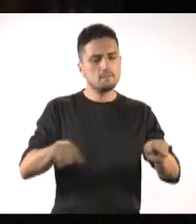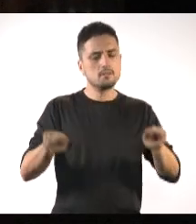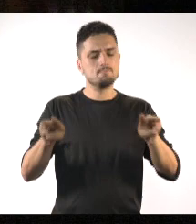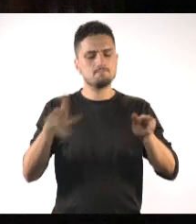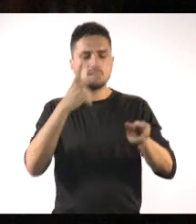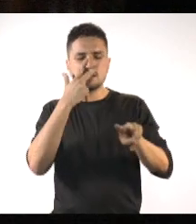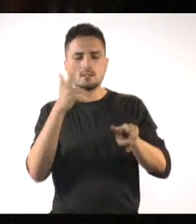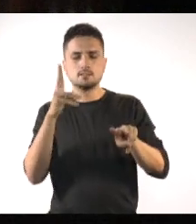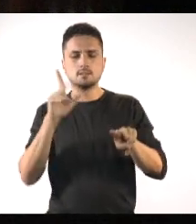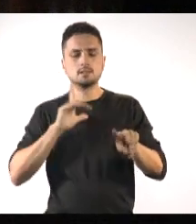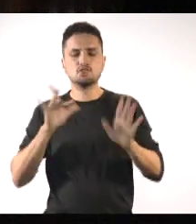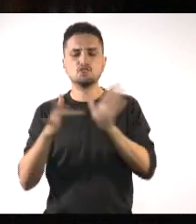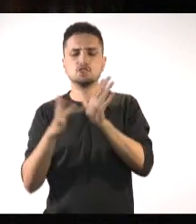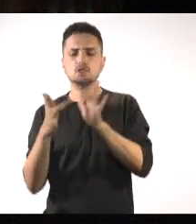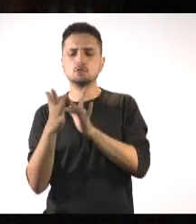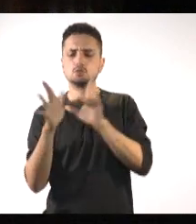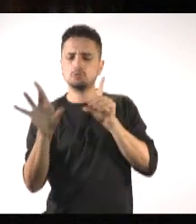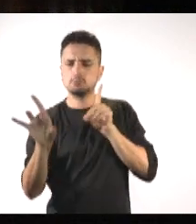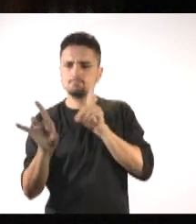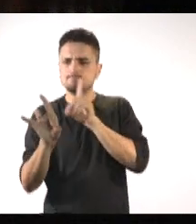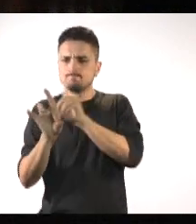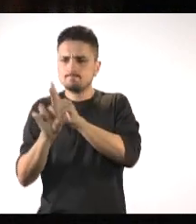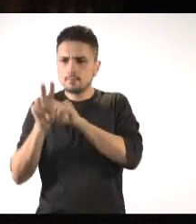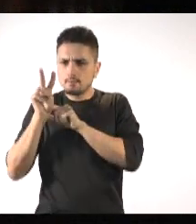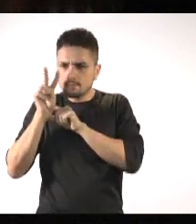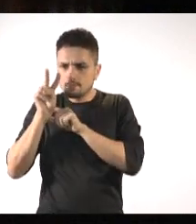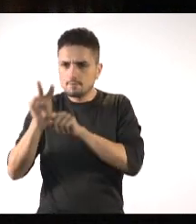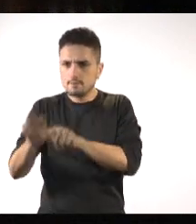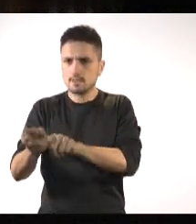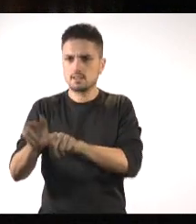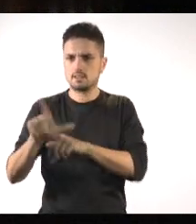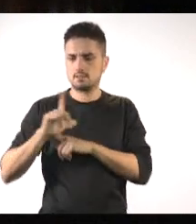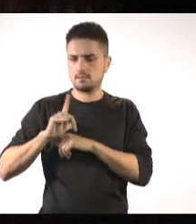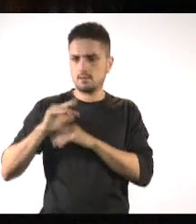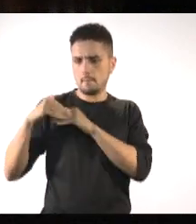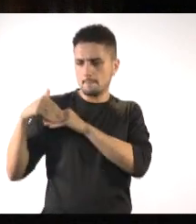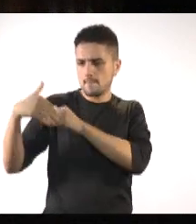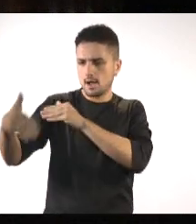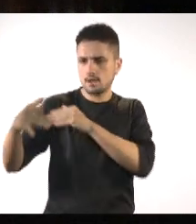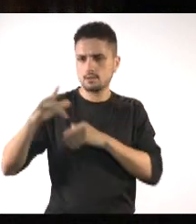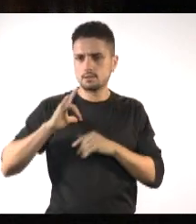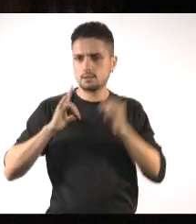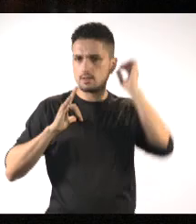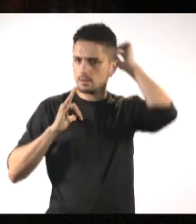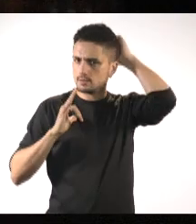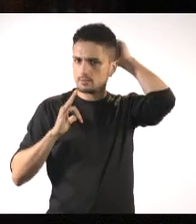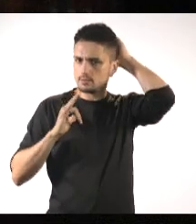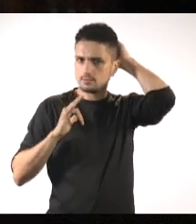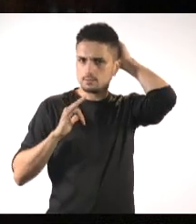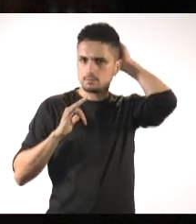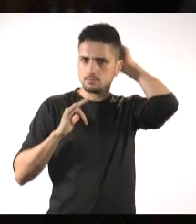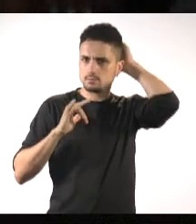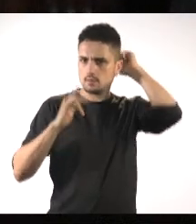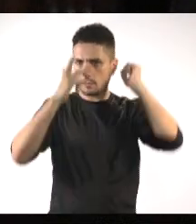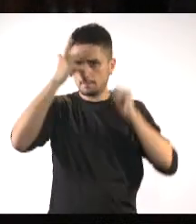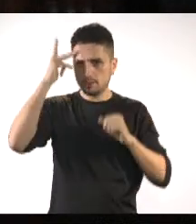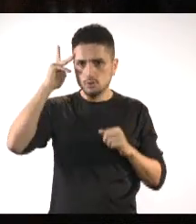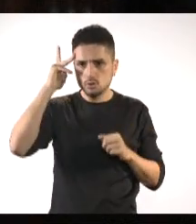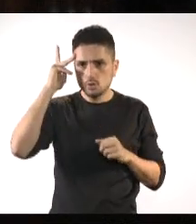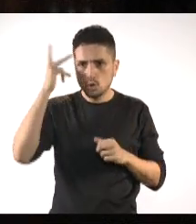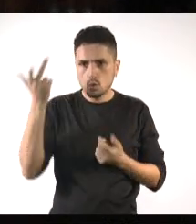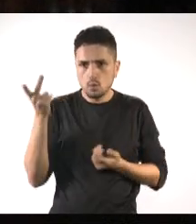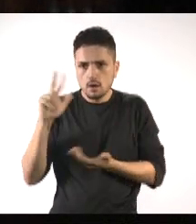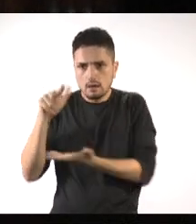Jesus, é um ver que olha além da aparência. Quem olhou para aquele homem caído na beira